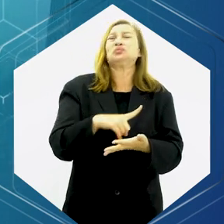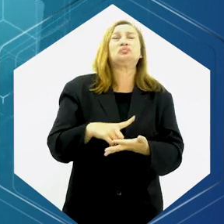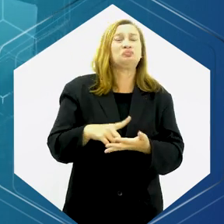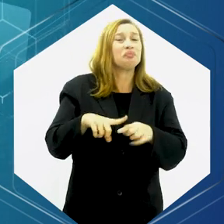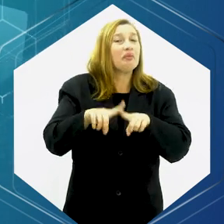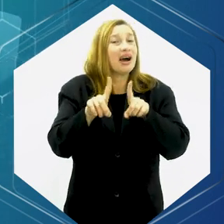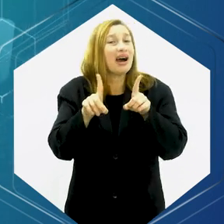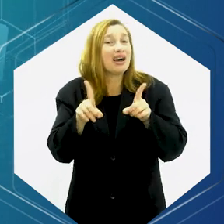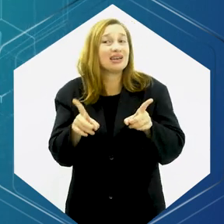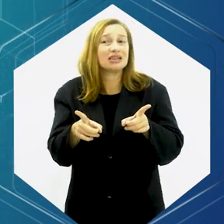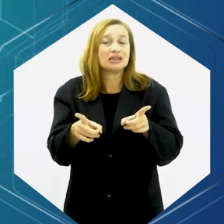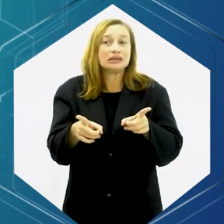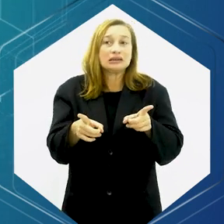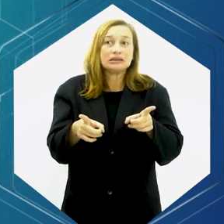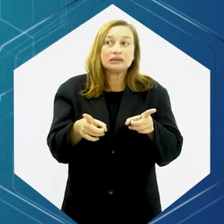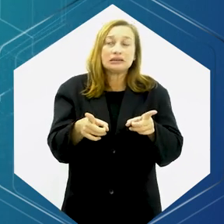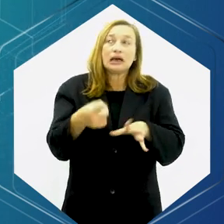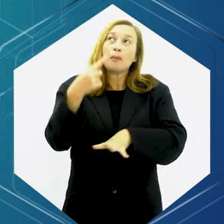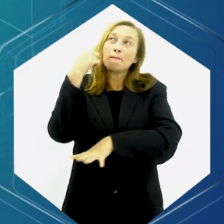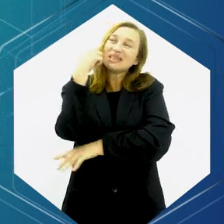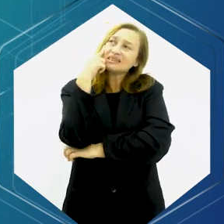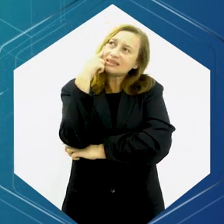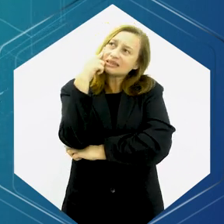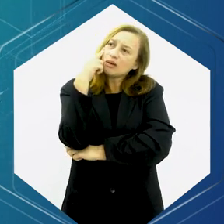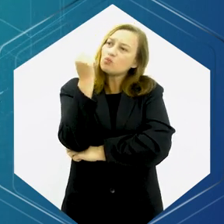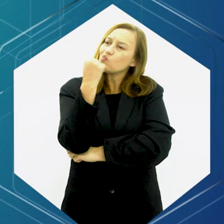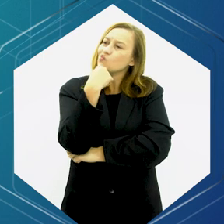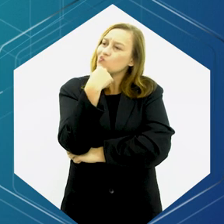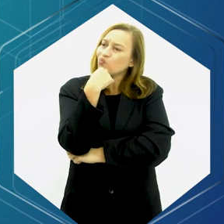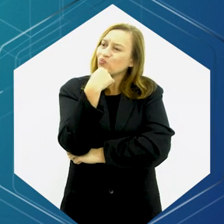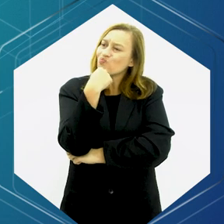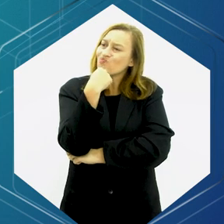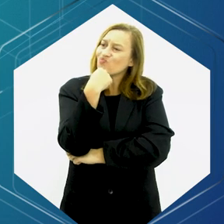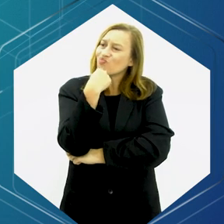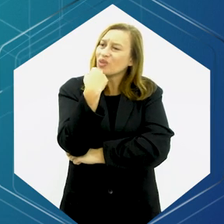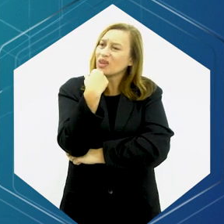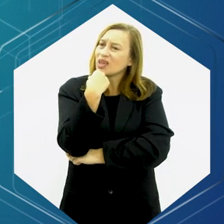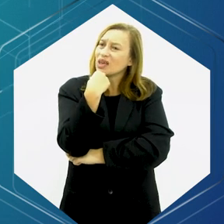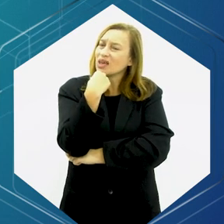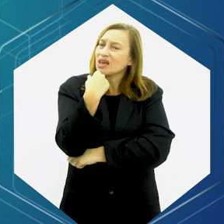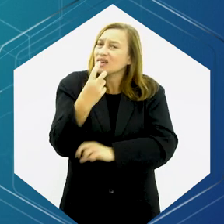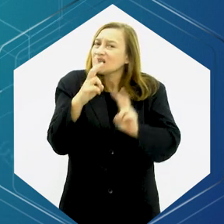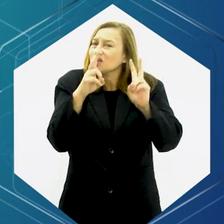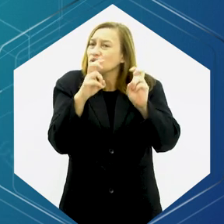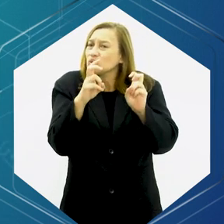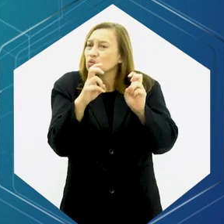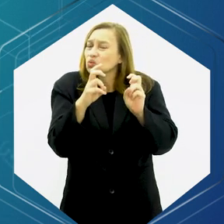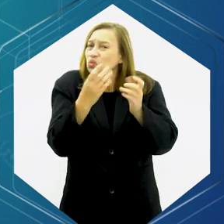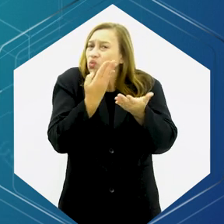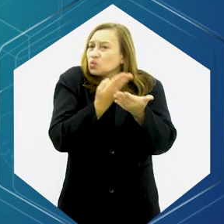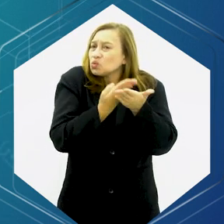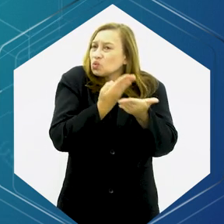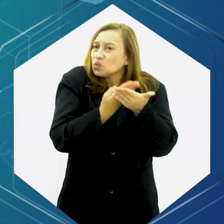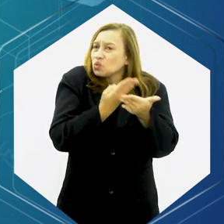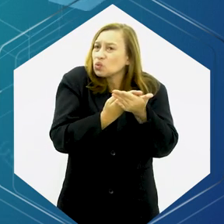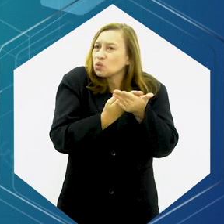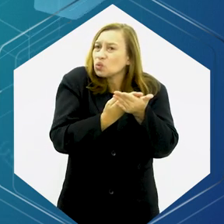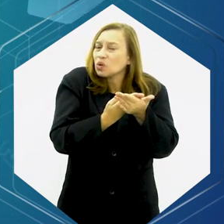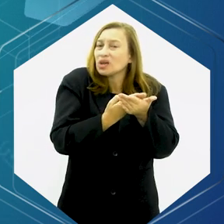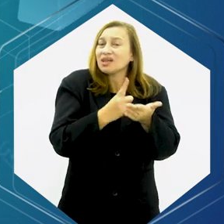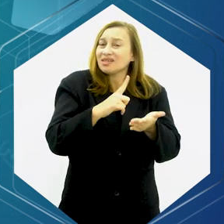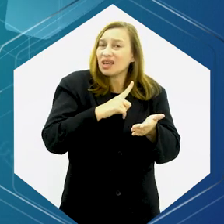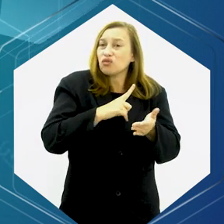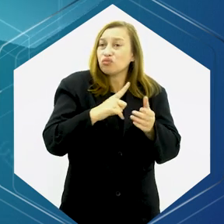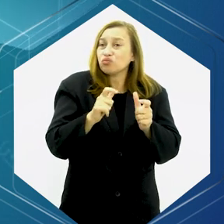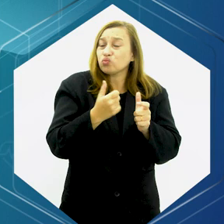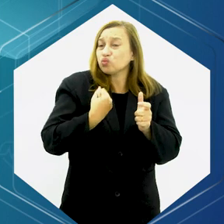simples mas se a gente pensar em o a situação específica desse estudo que houve